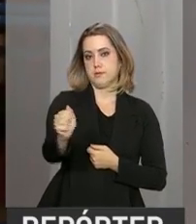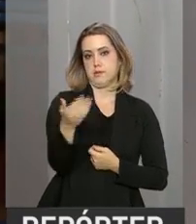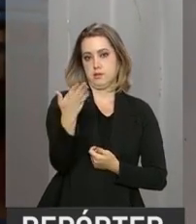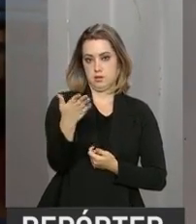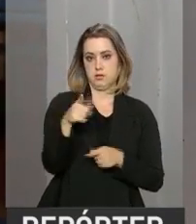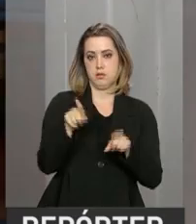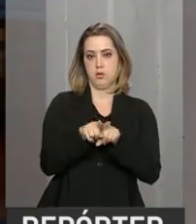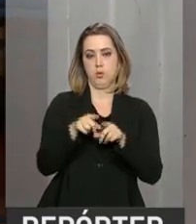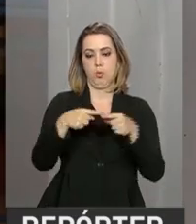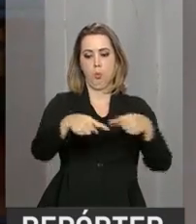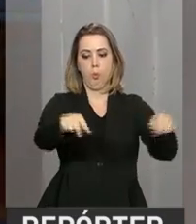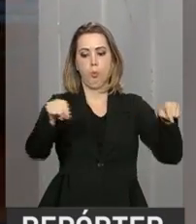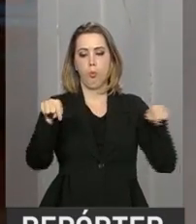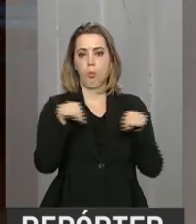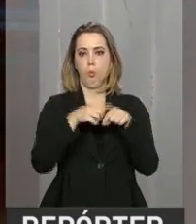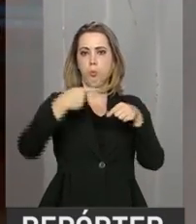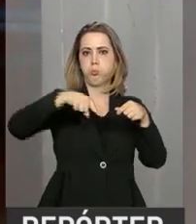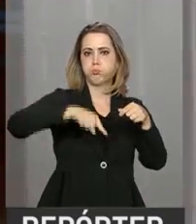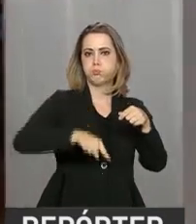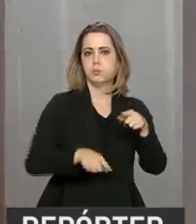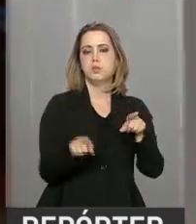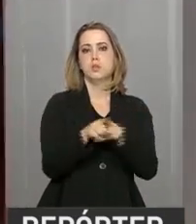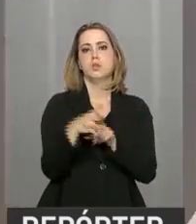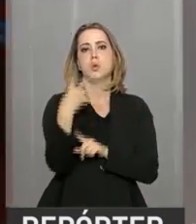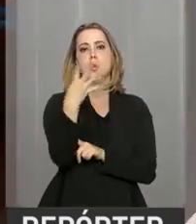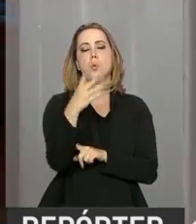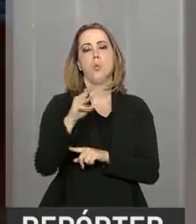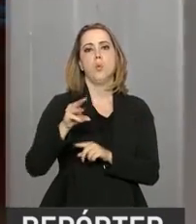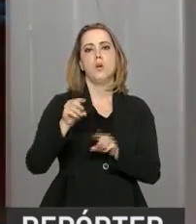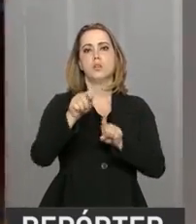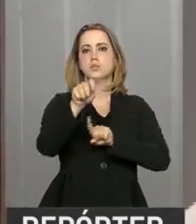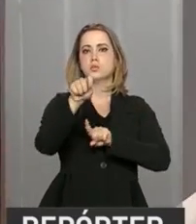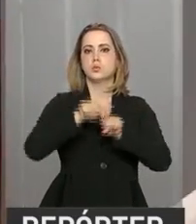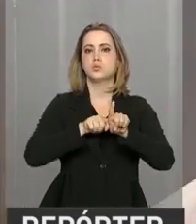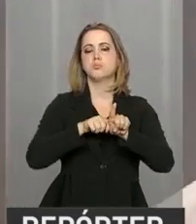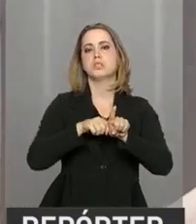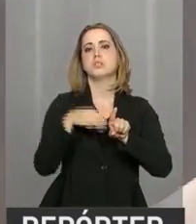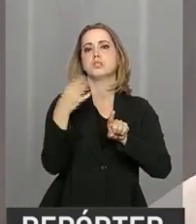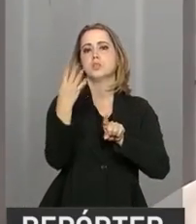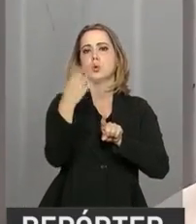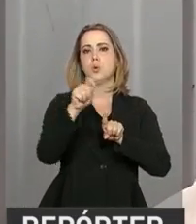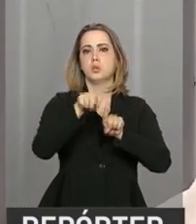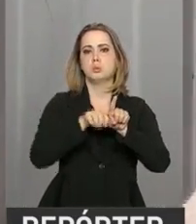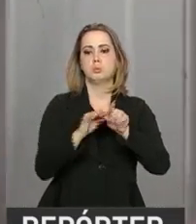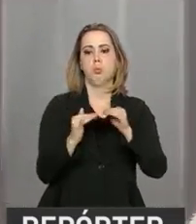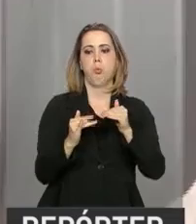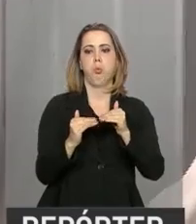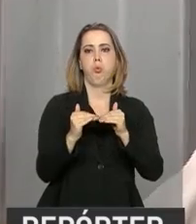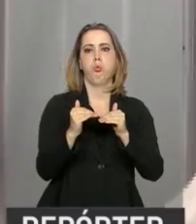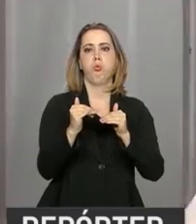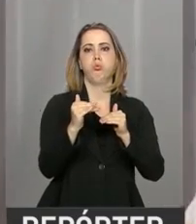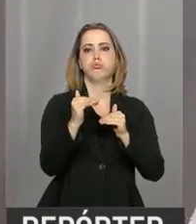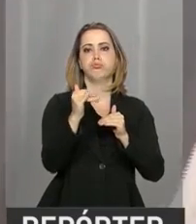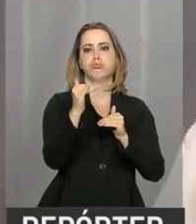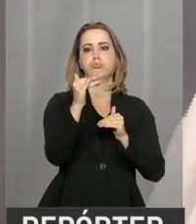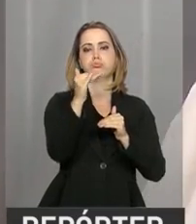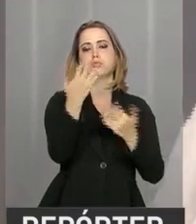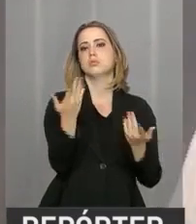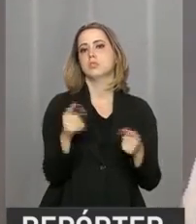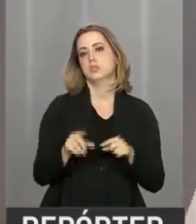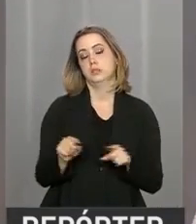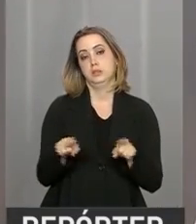a álbum to the falei com quatro meses é o máximo há quatro meses pelo xixi ela enche de ensino